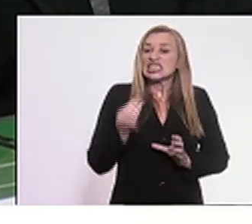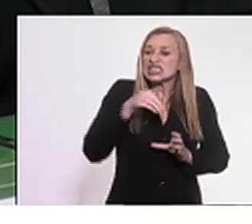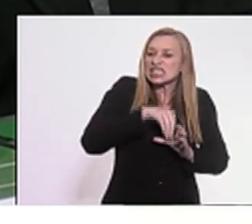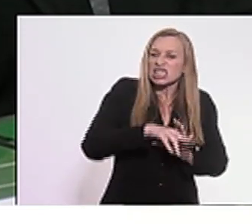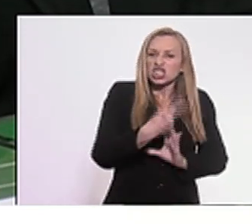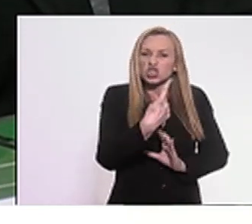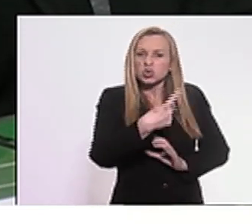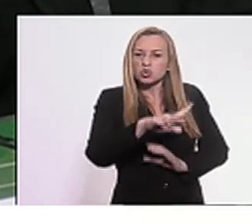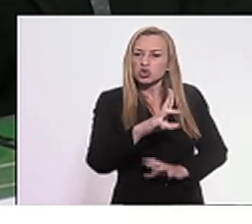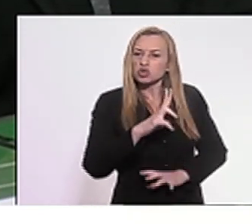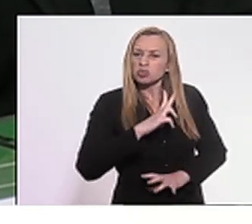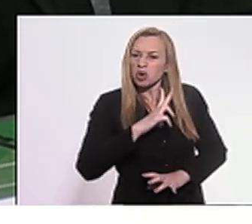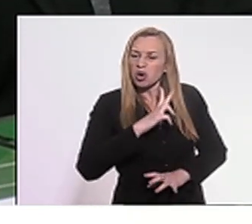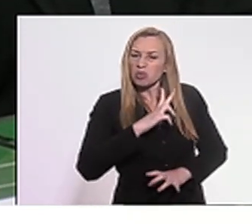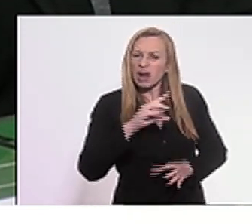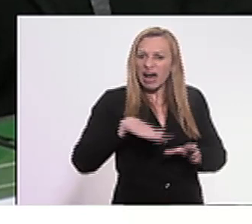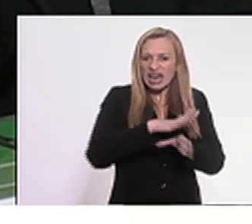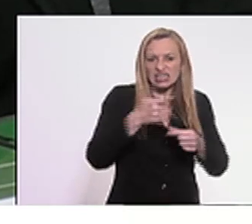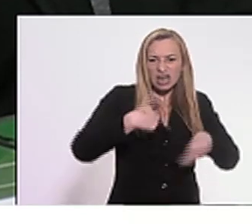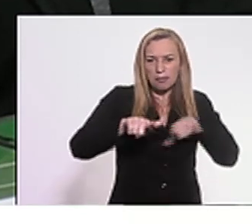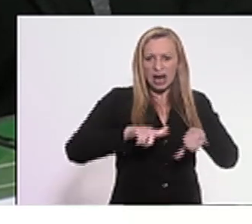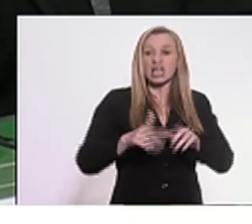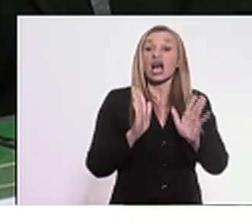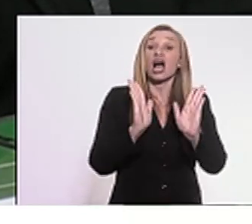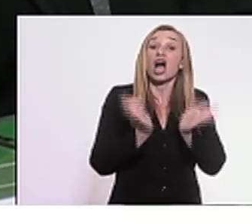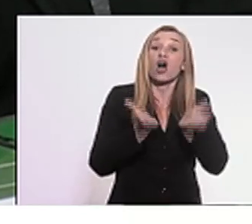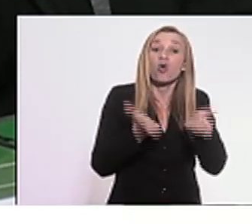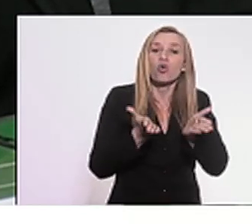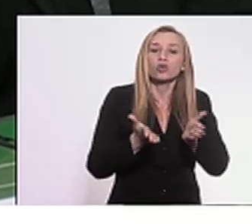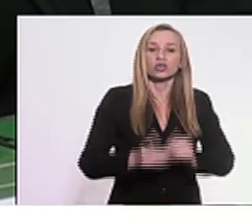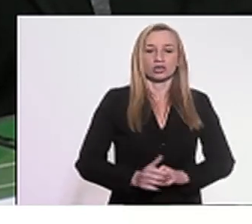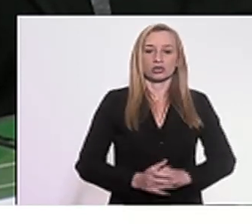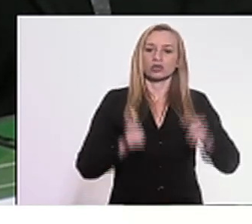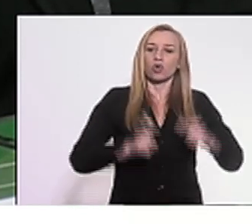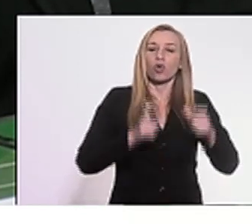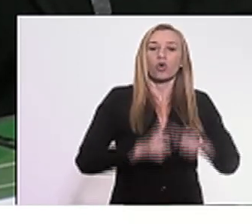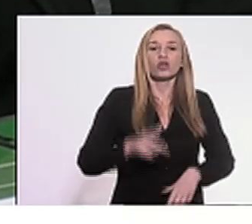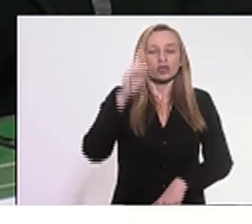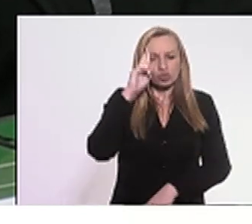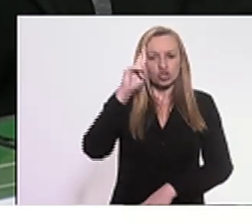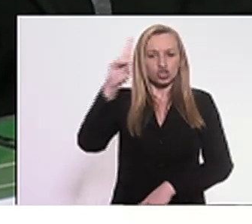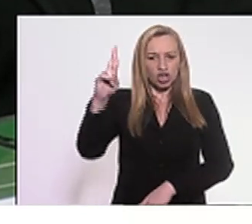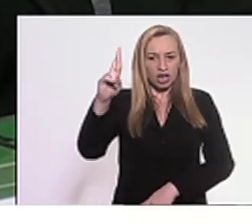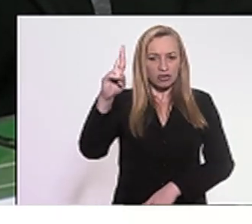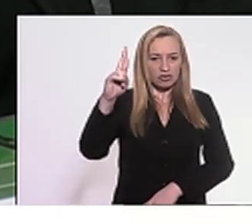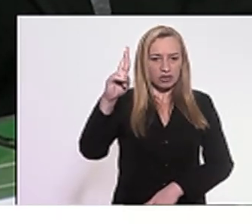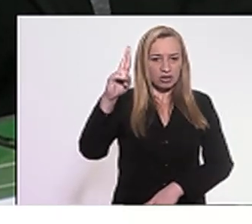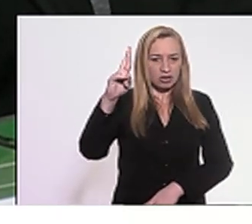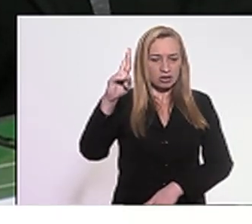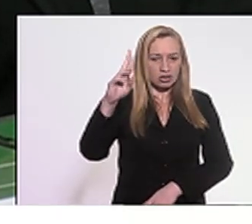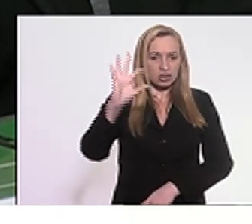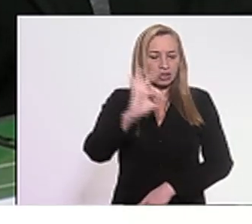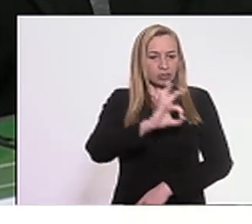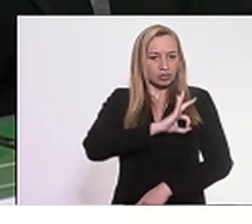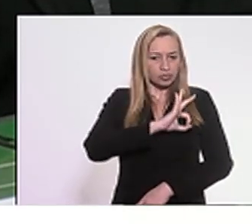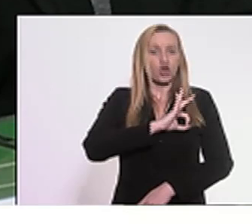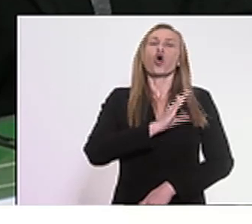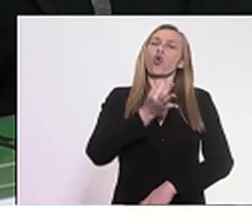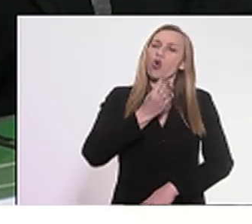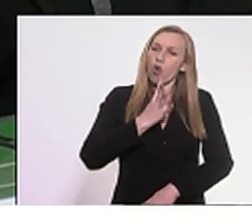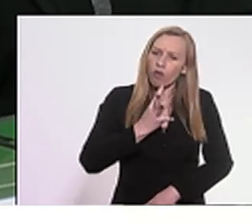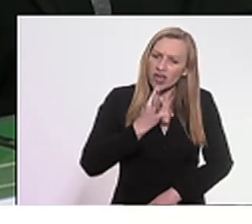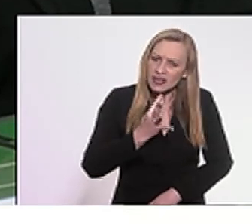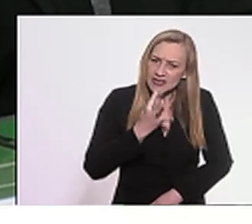suas próprias instituições, aonde o comandante e os oficiais do colegiado conheciam